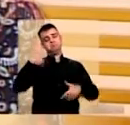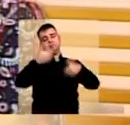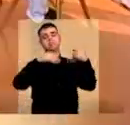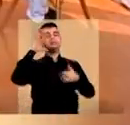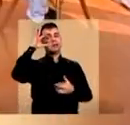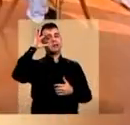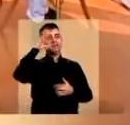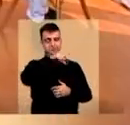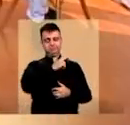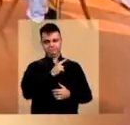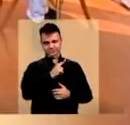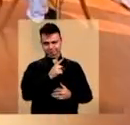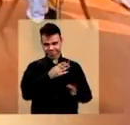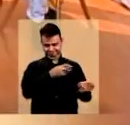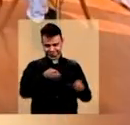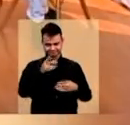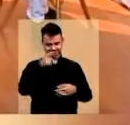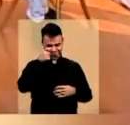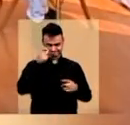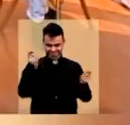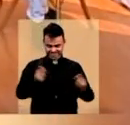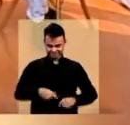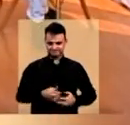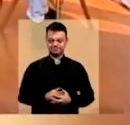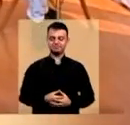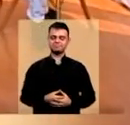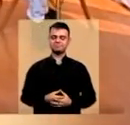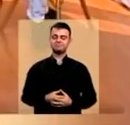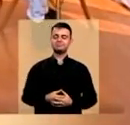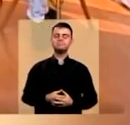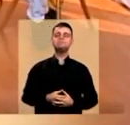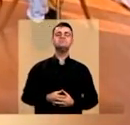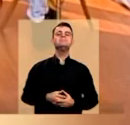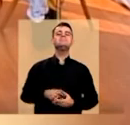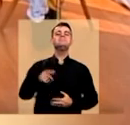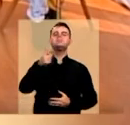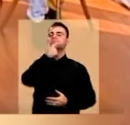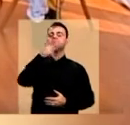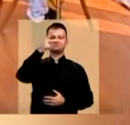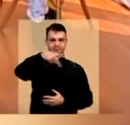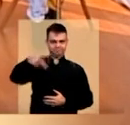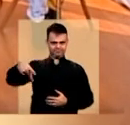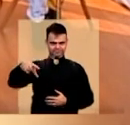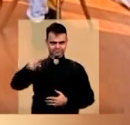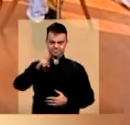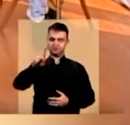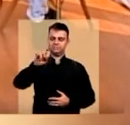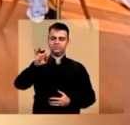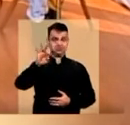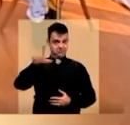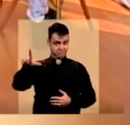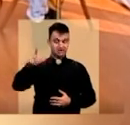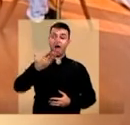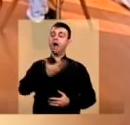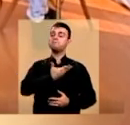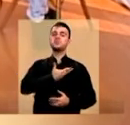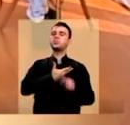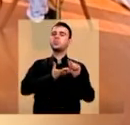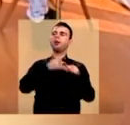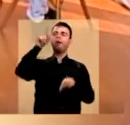Instagram. Bacana. Dando uma informação, falando já do universo feminino, para o professor Gentil, que é amigo da rainha